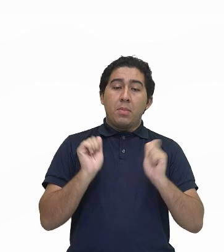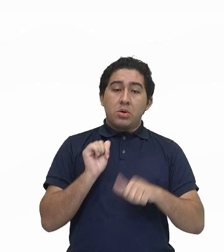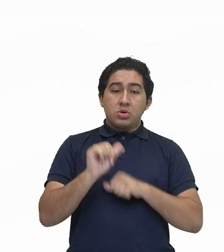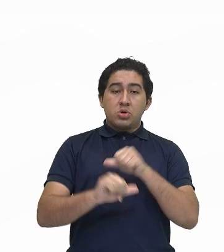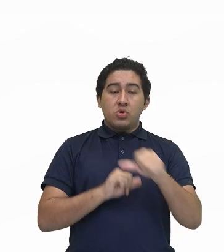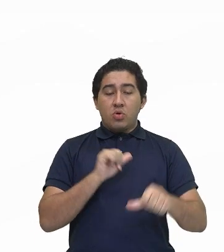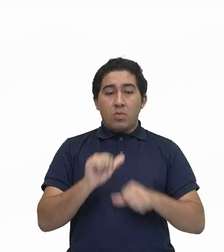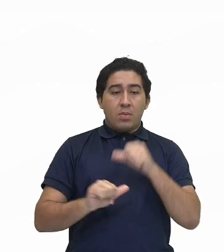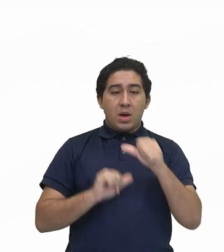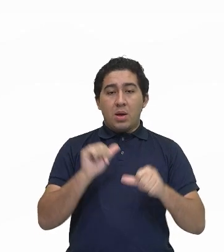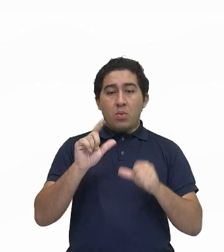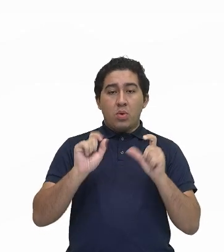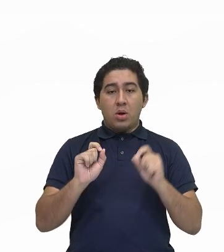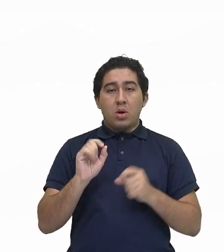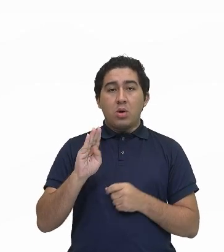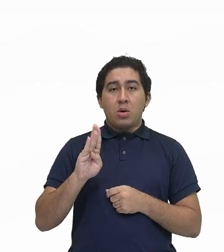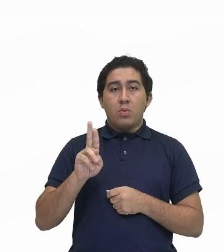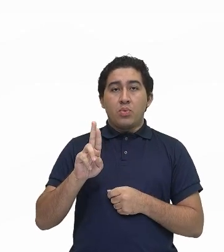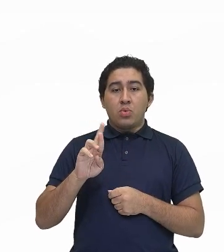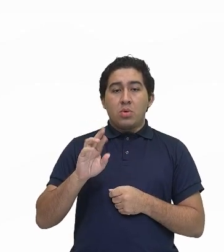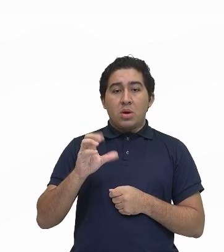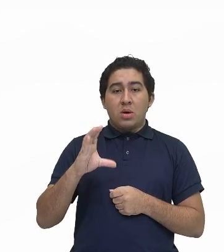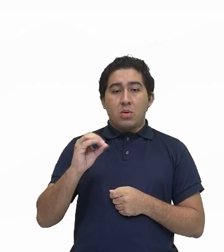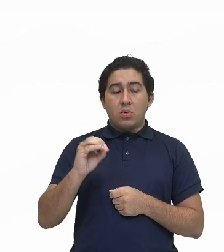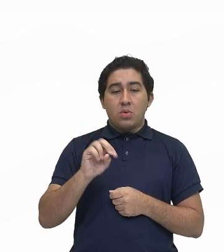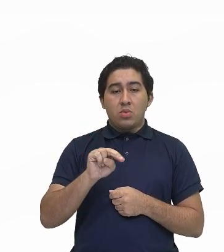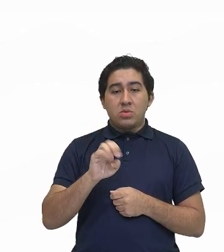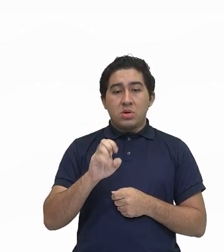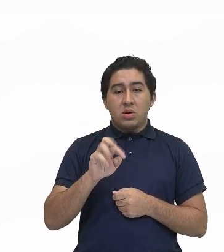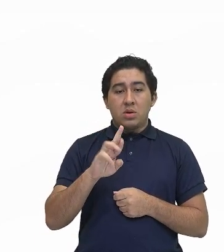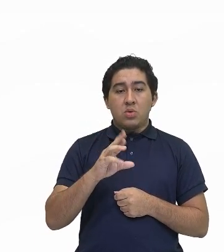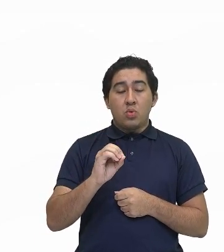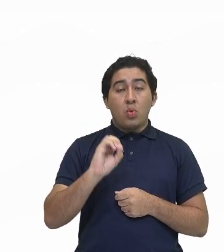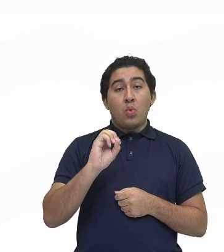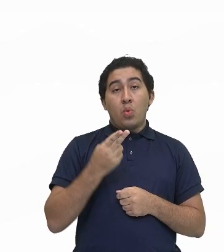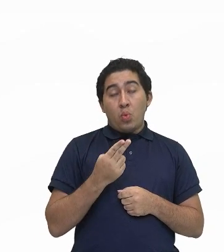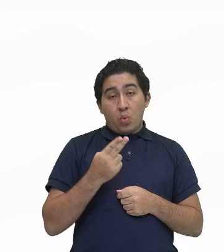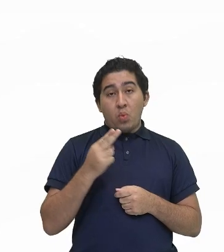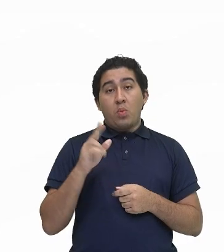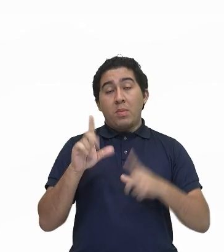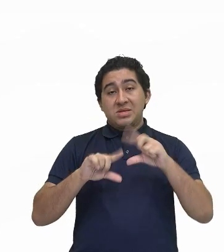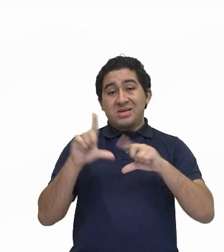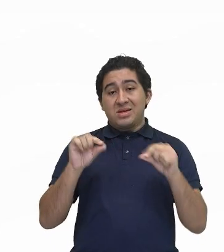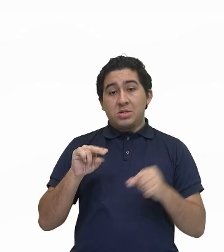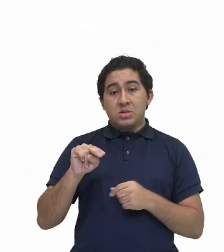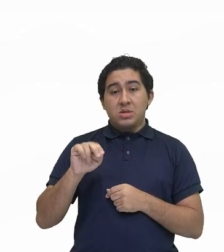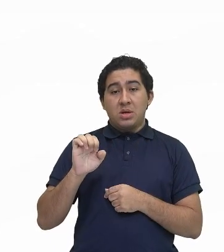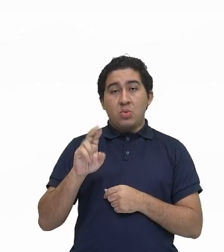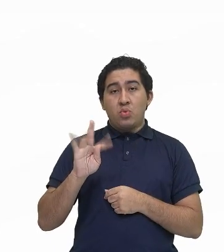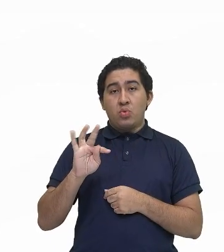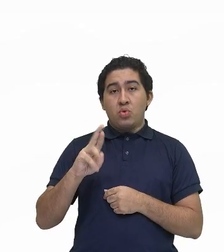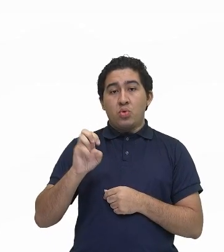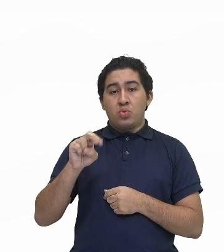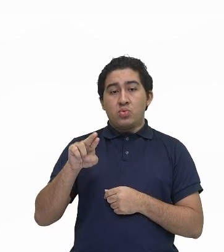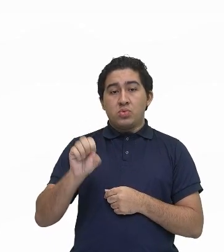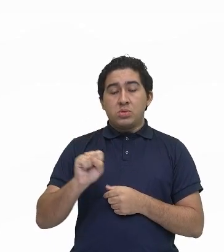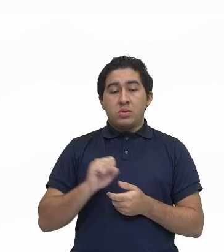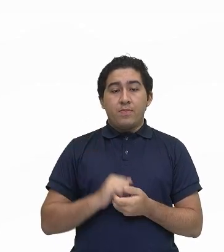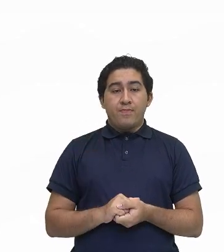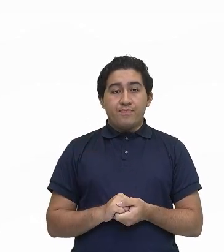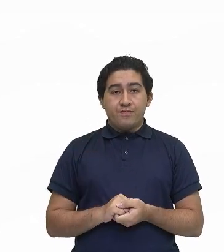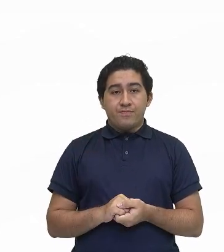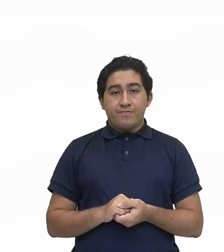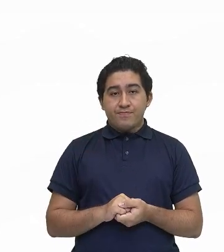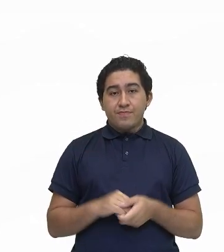ser formado um buraco negro, ou ainda uma estrela de nêutrons. E as estrelas,